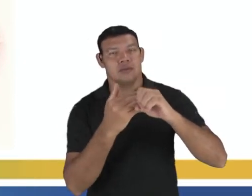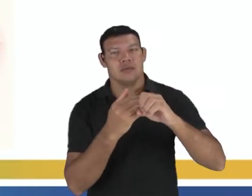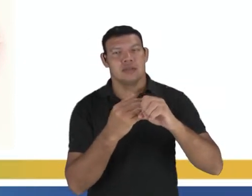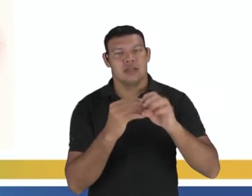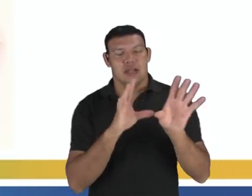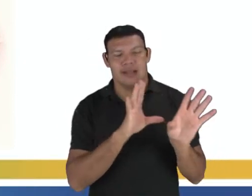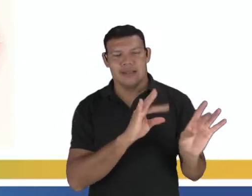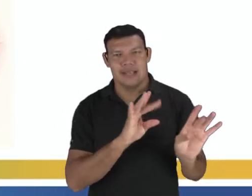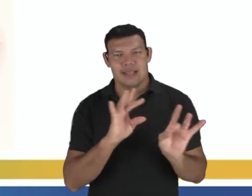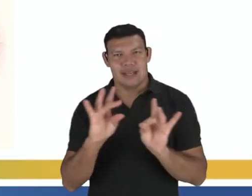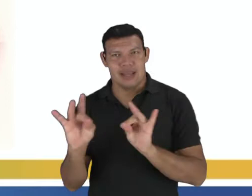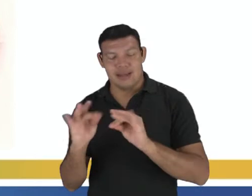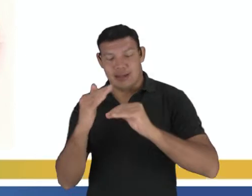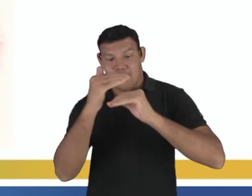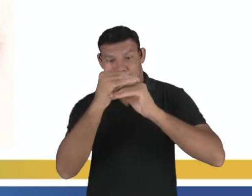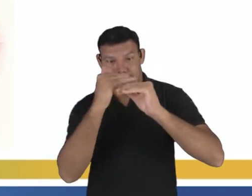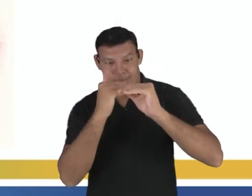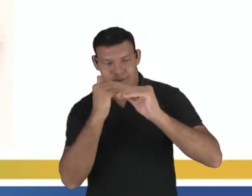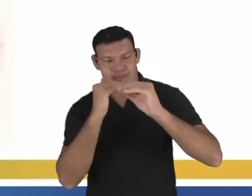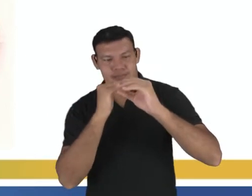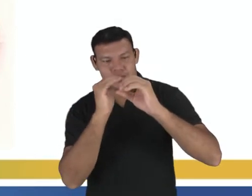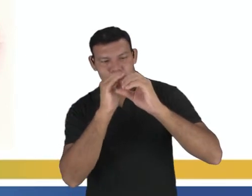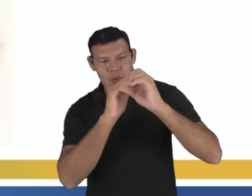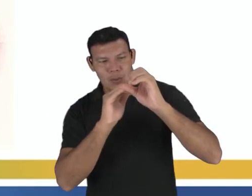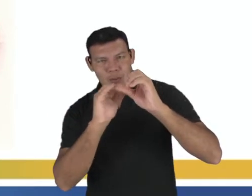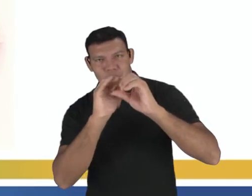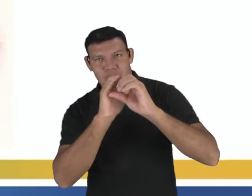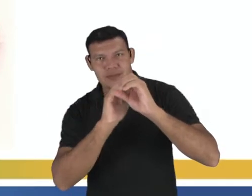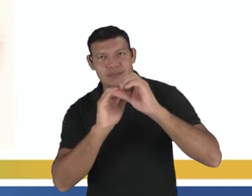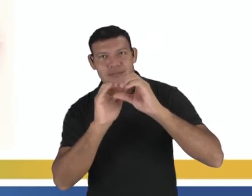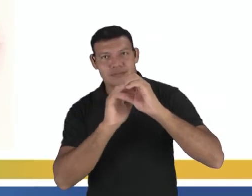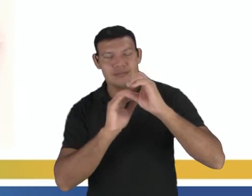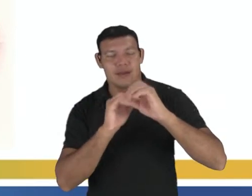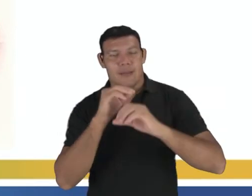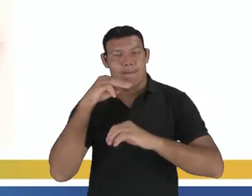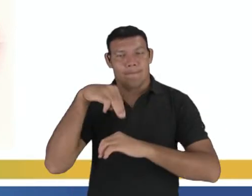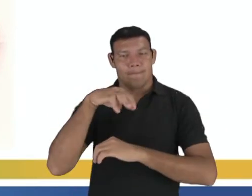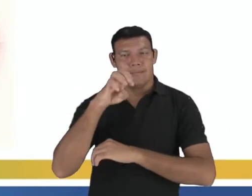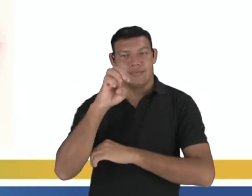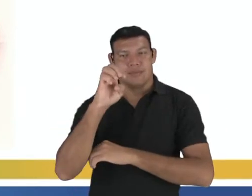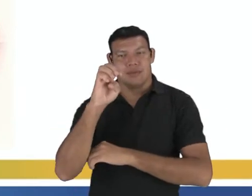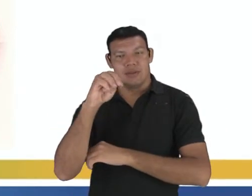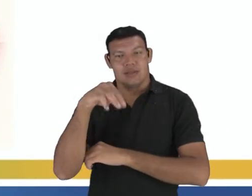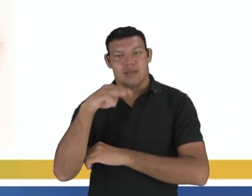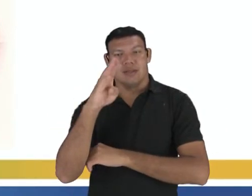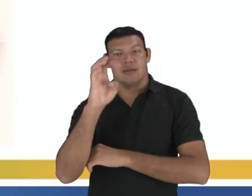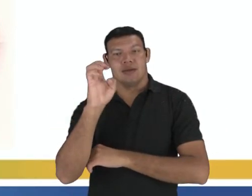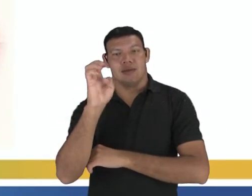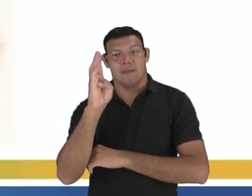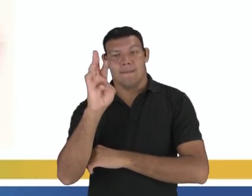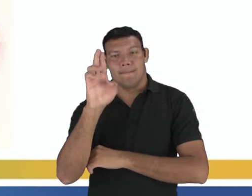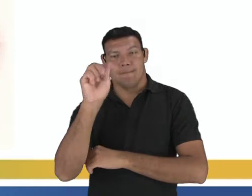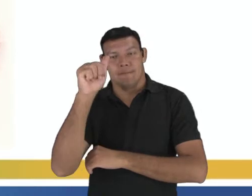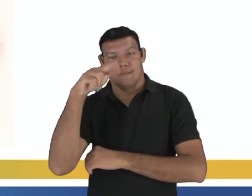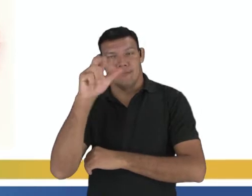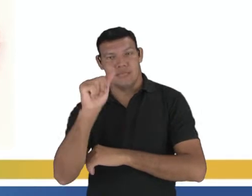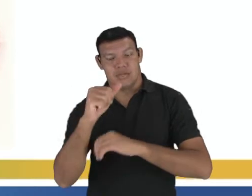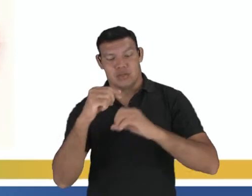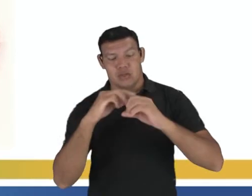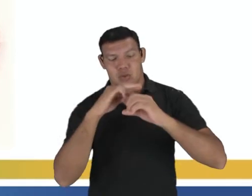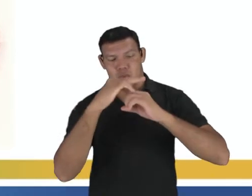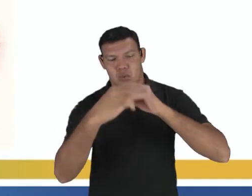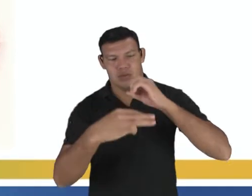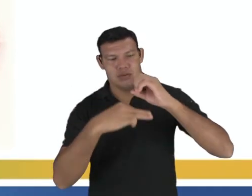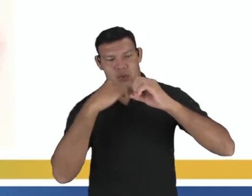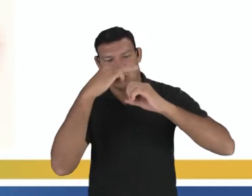camada gelatinosa que fica abaixo da Corona radiata e depois nós temos a membrana plasmática da célula em si em várias camadas são